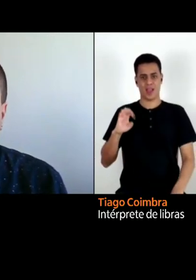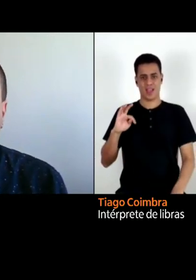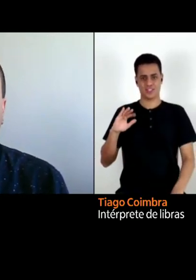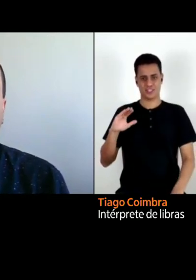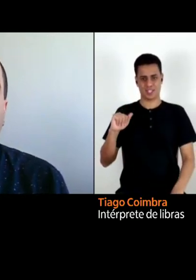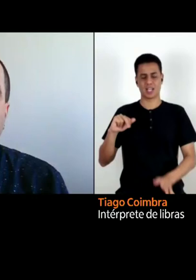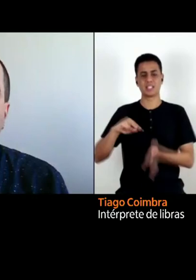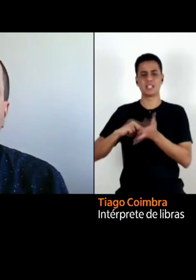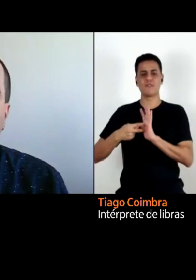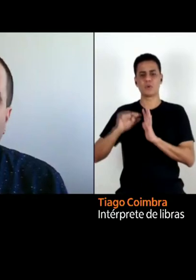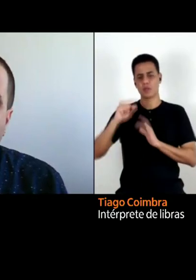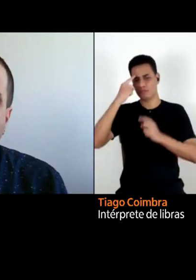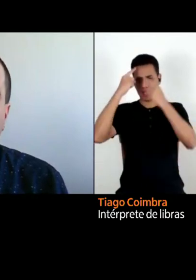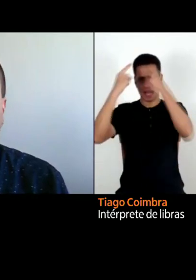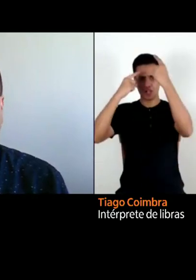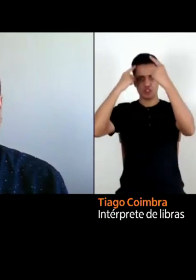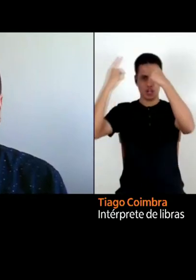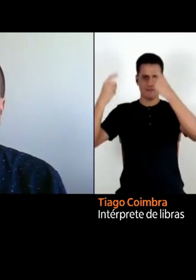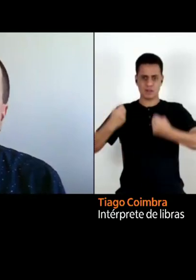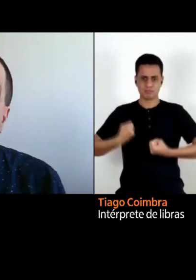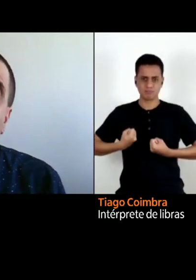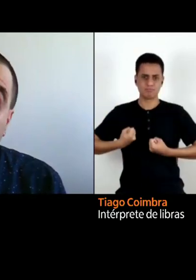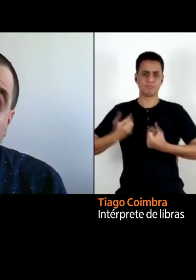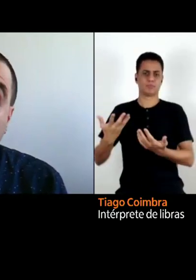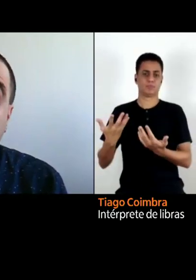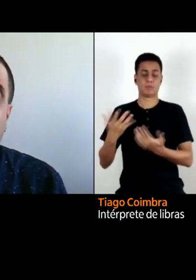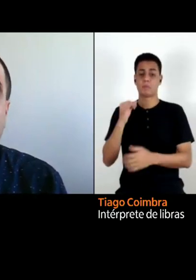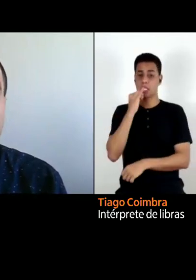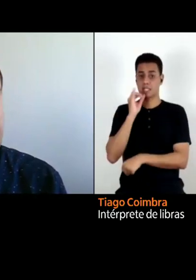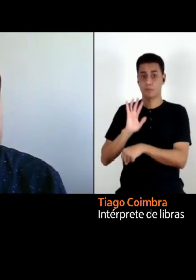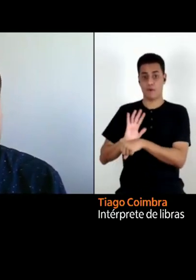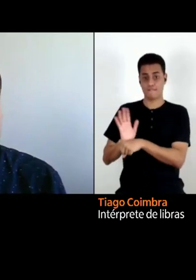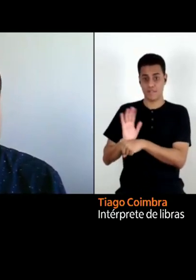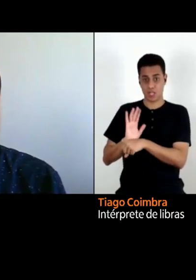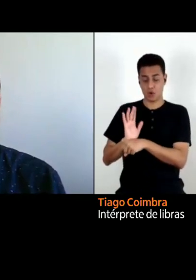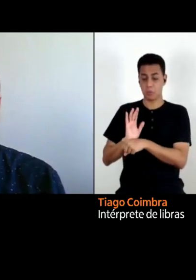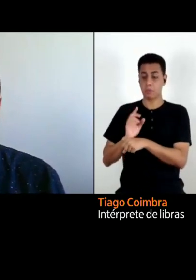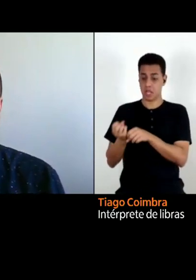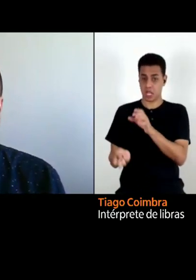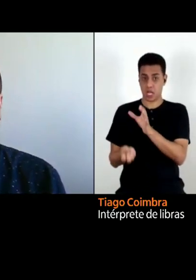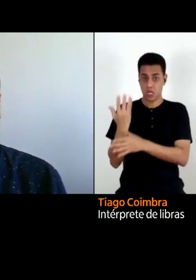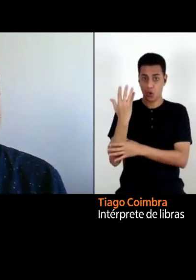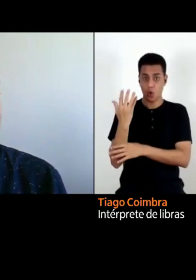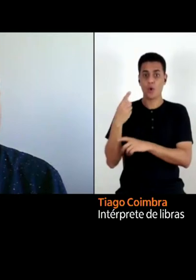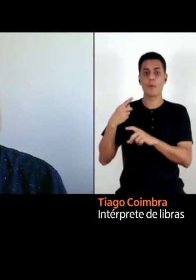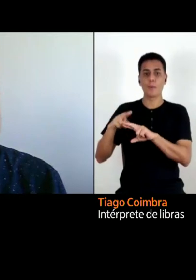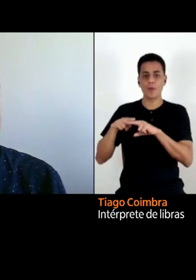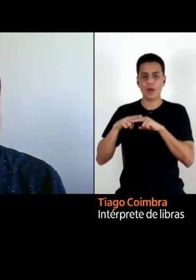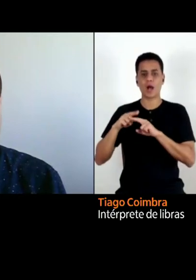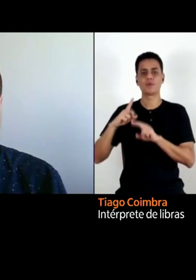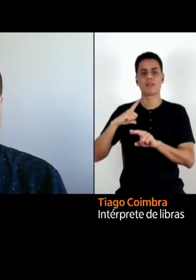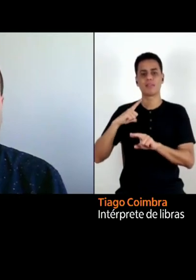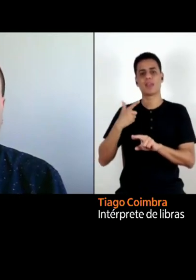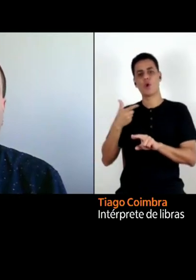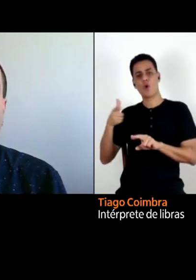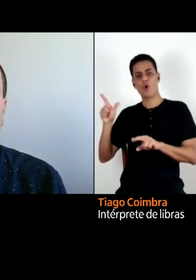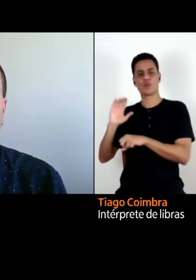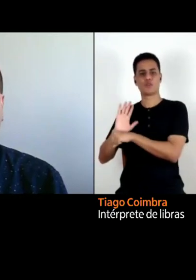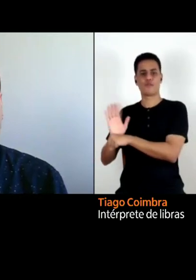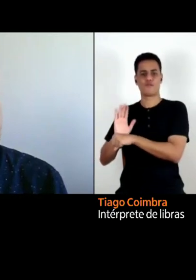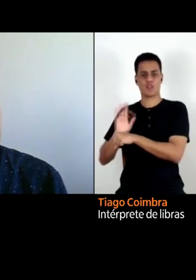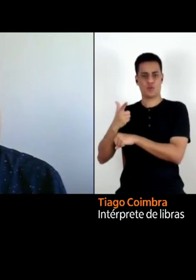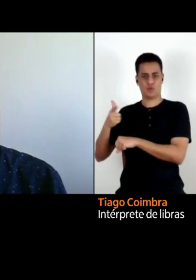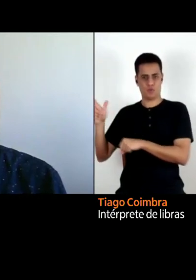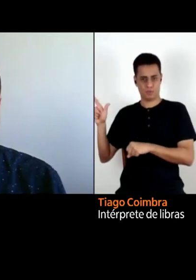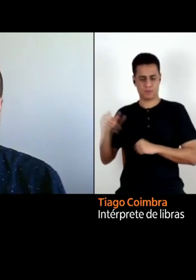No caso, filmes feitos a partir de outros filmes pré-existentes. E o termo método na